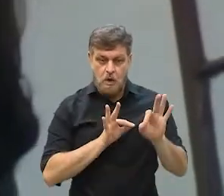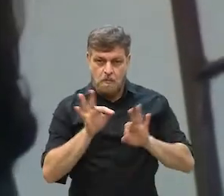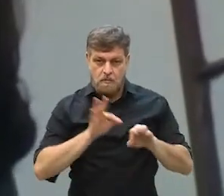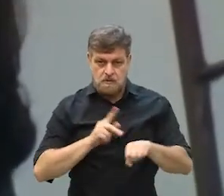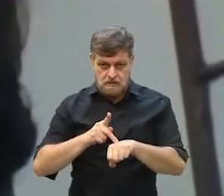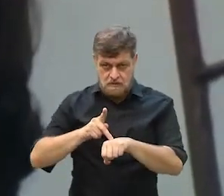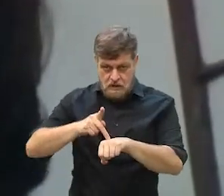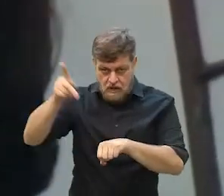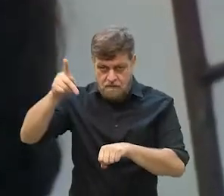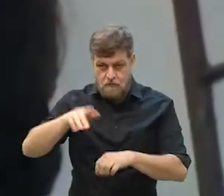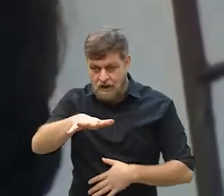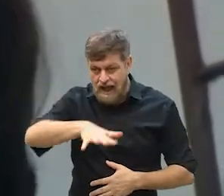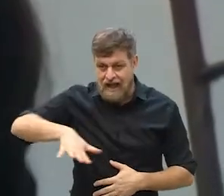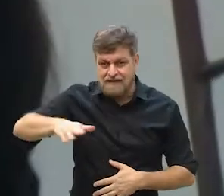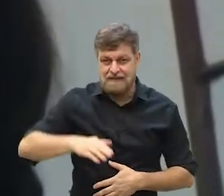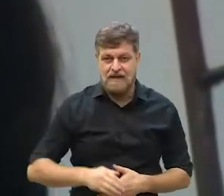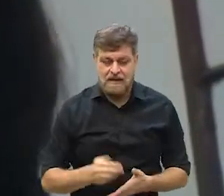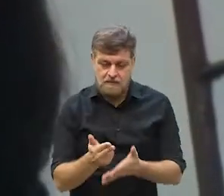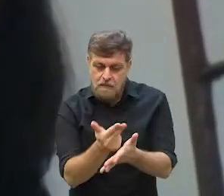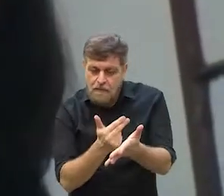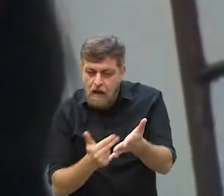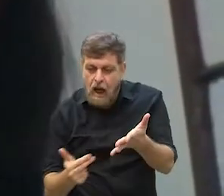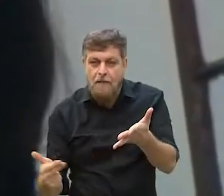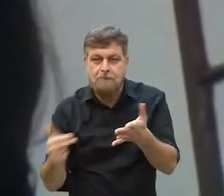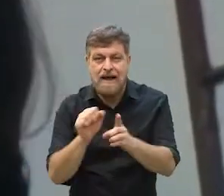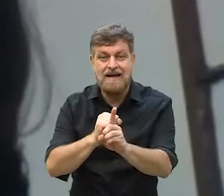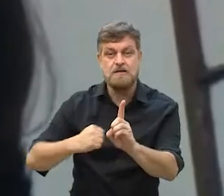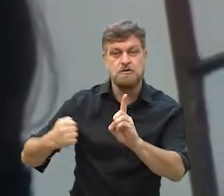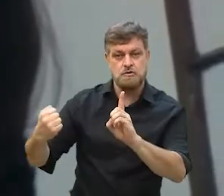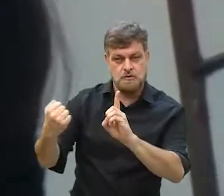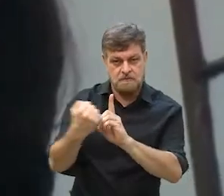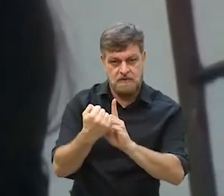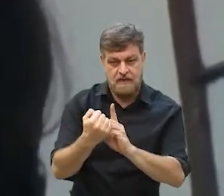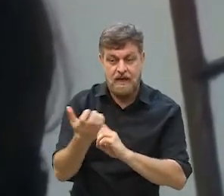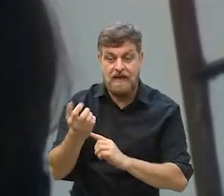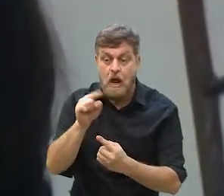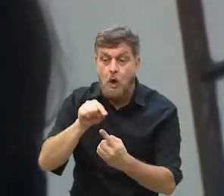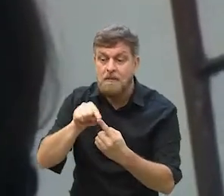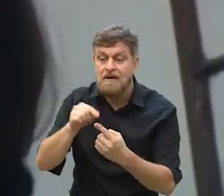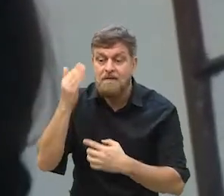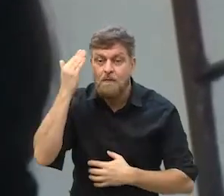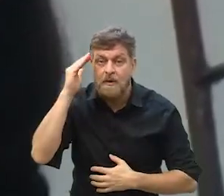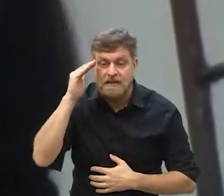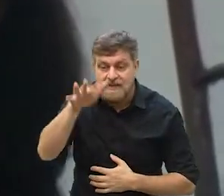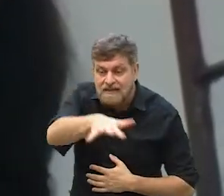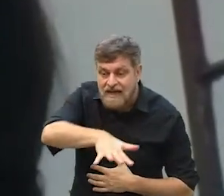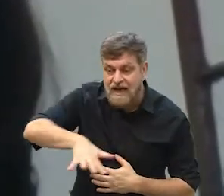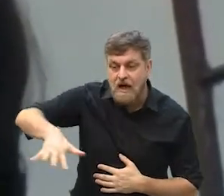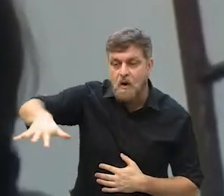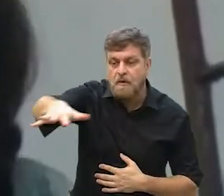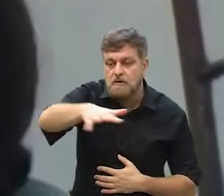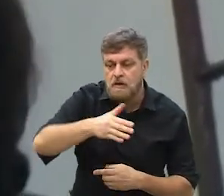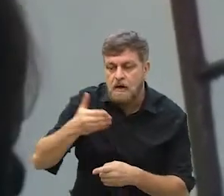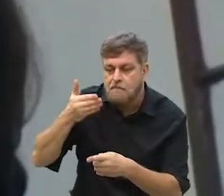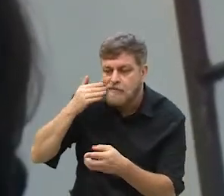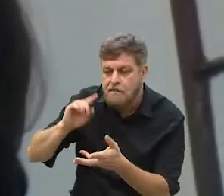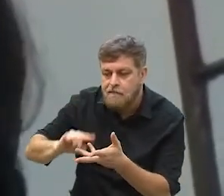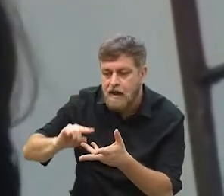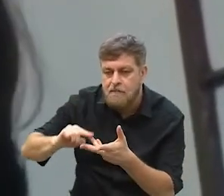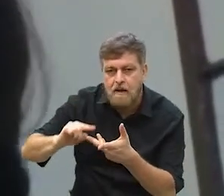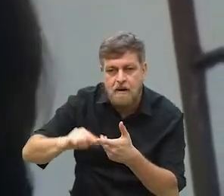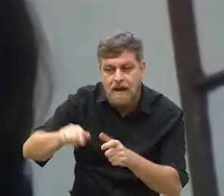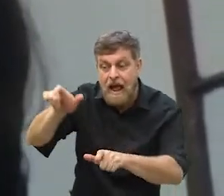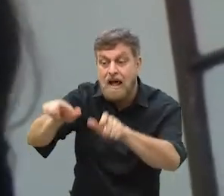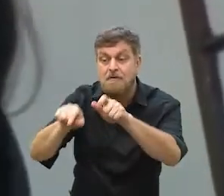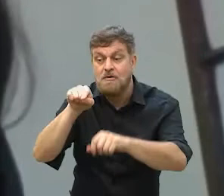com relação à cartografia social. A cartografia social, ela busca entender o território nas condições em que as